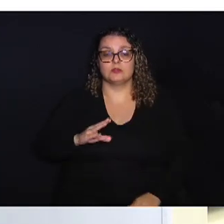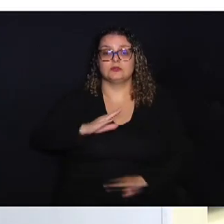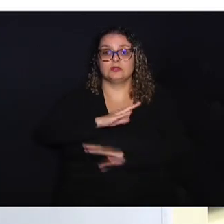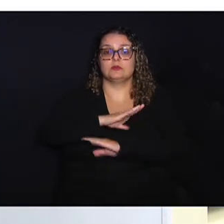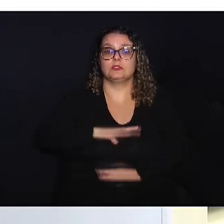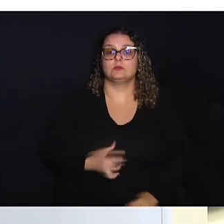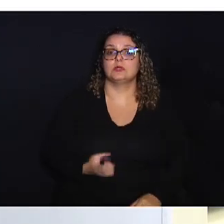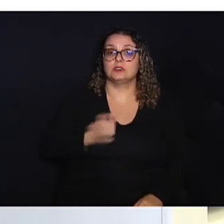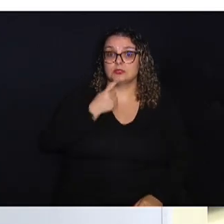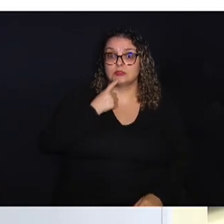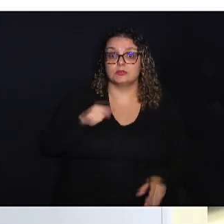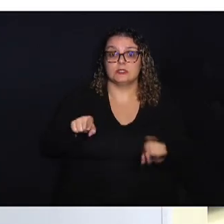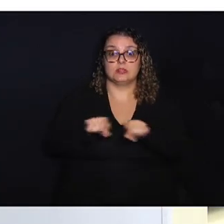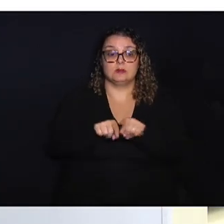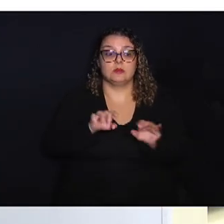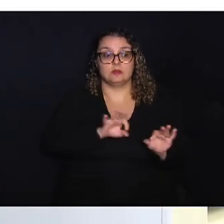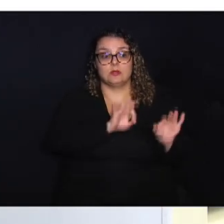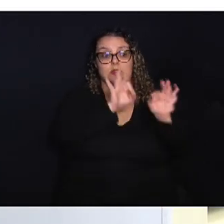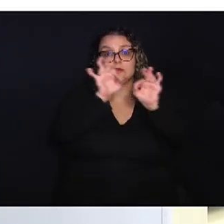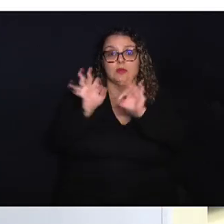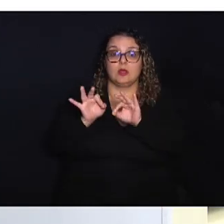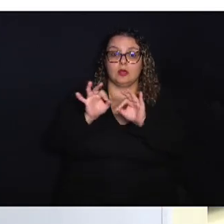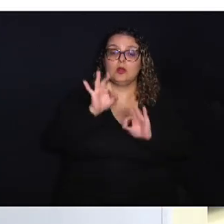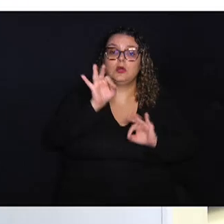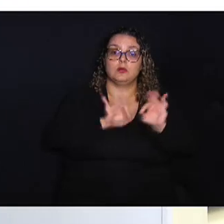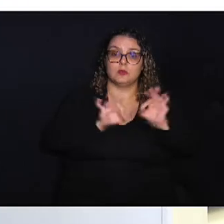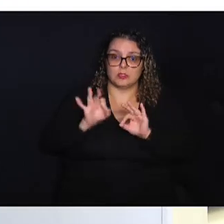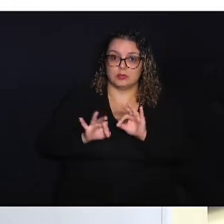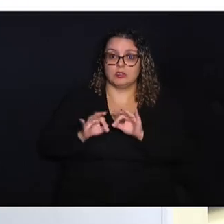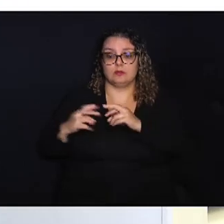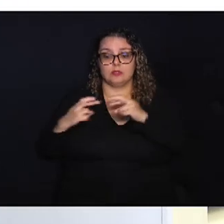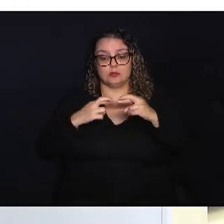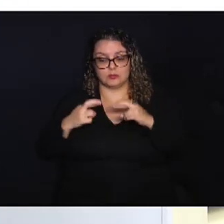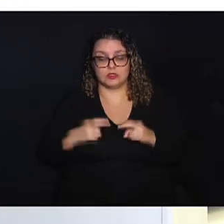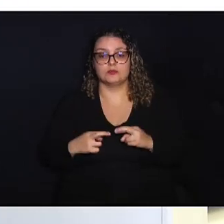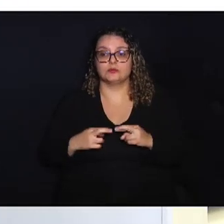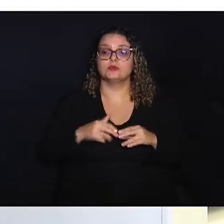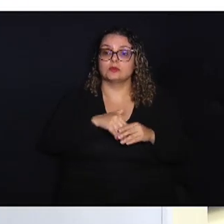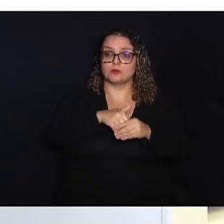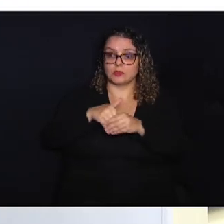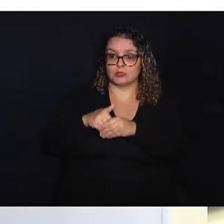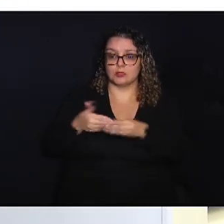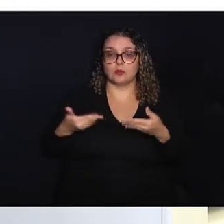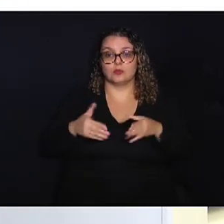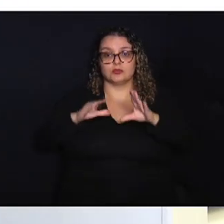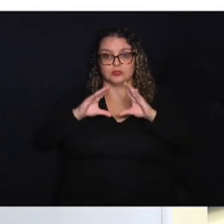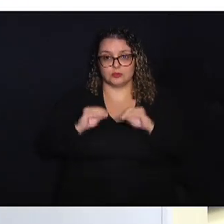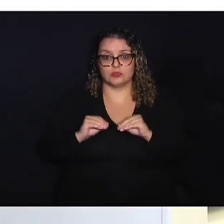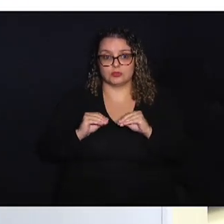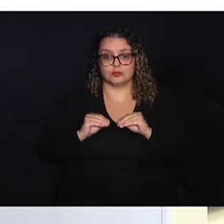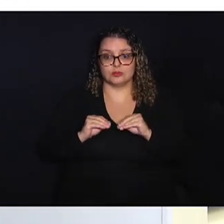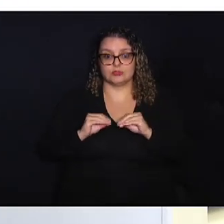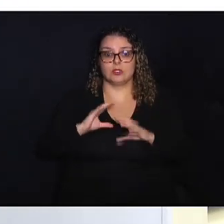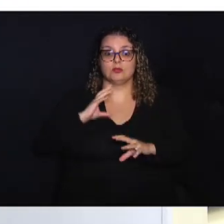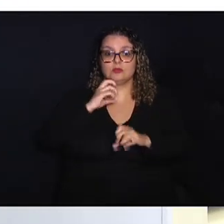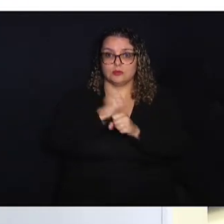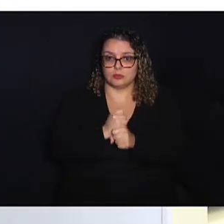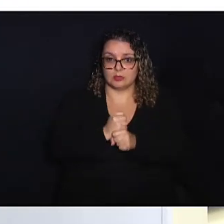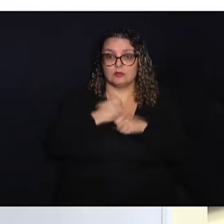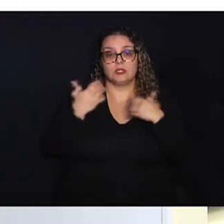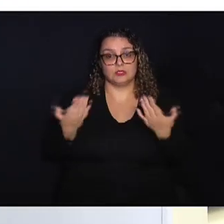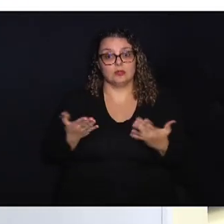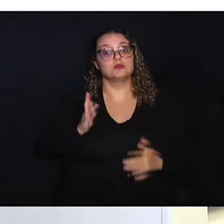de Campinas também para acompanhar os projetos que serão analisados e votados na noite de hoje na íntegra. Então,